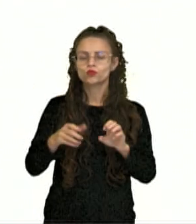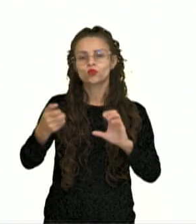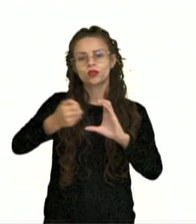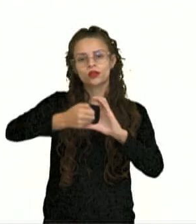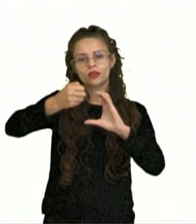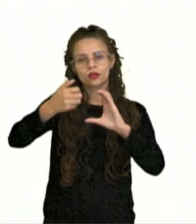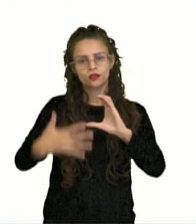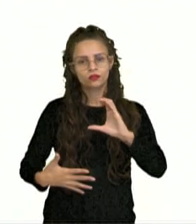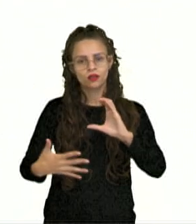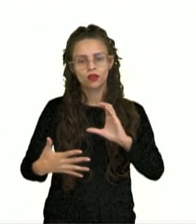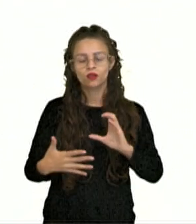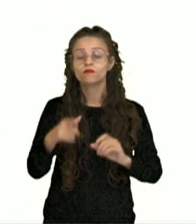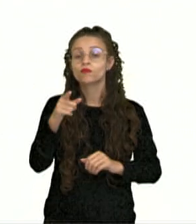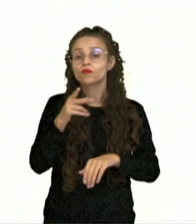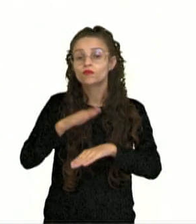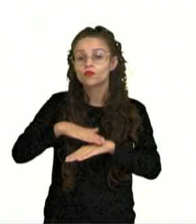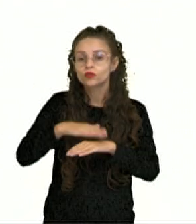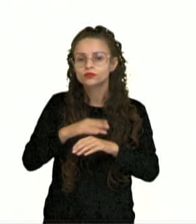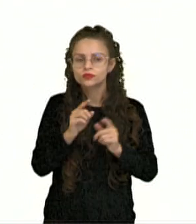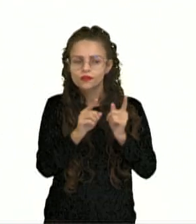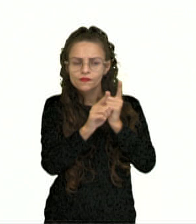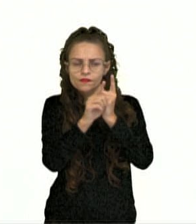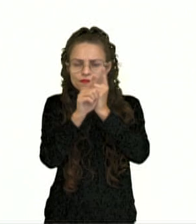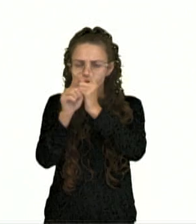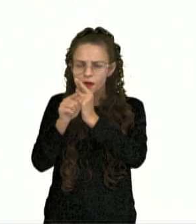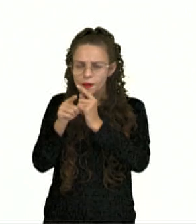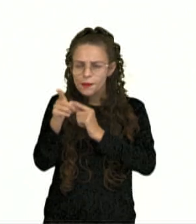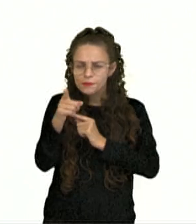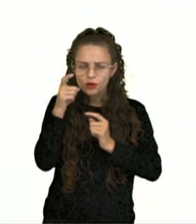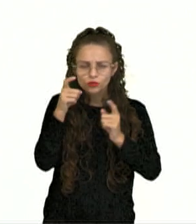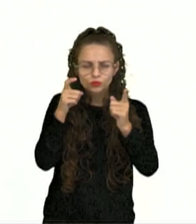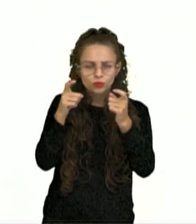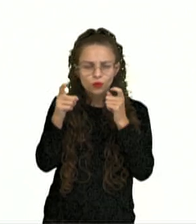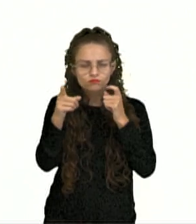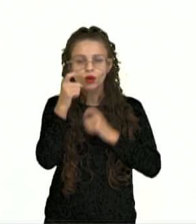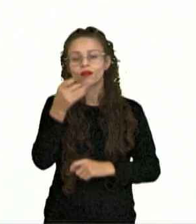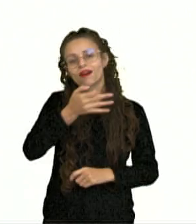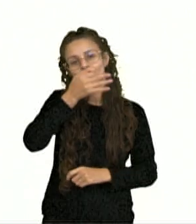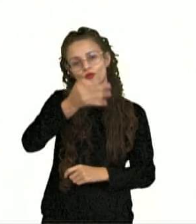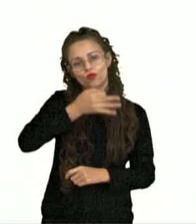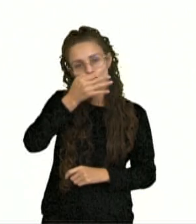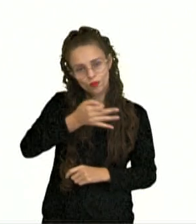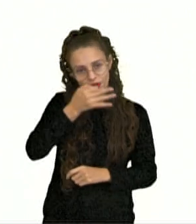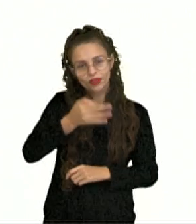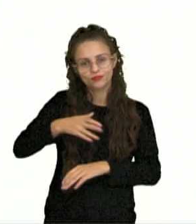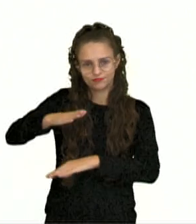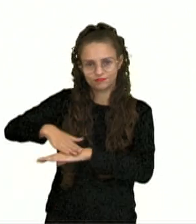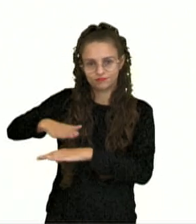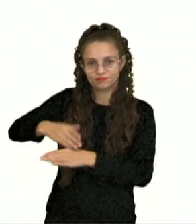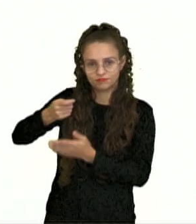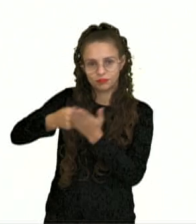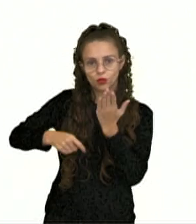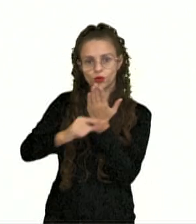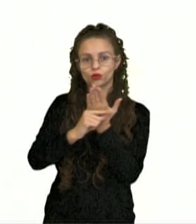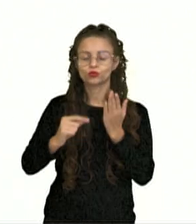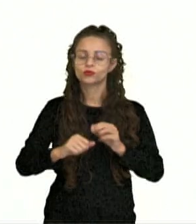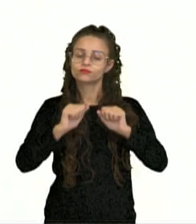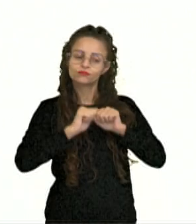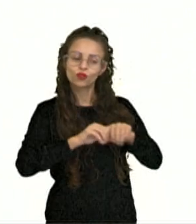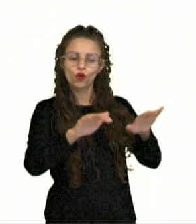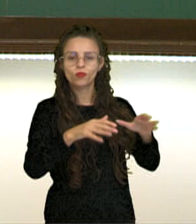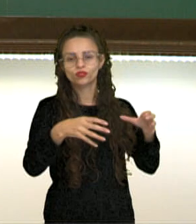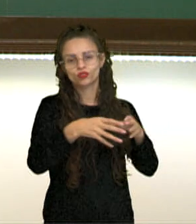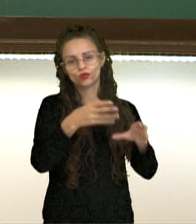características, localize os argumentos utilizados pelo articulista, pelo editorialista e compartilhe com a sua turma.